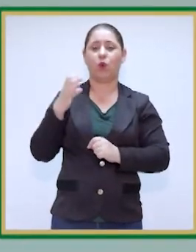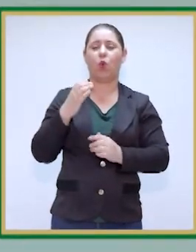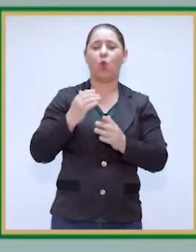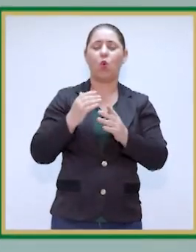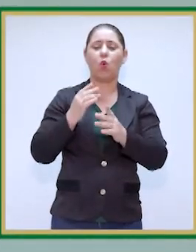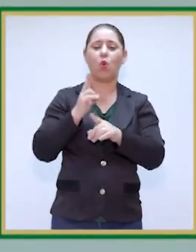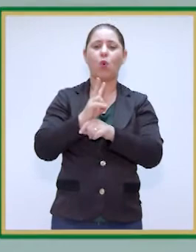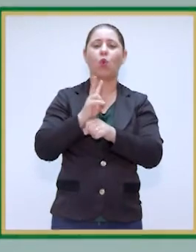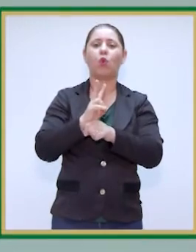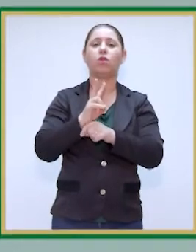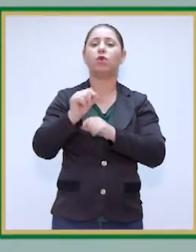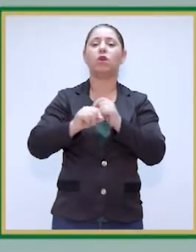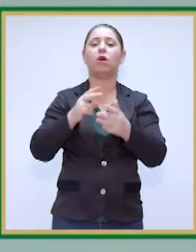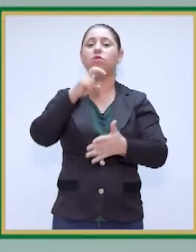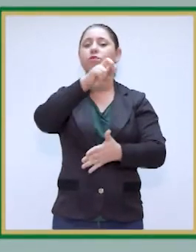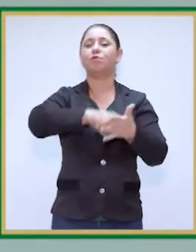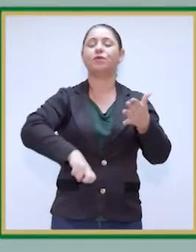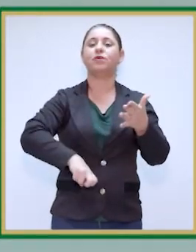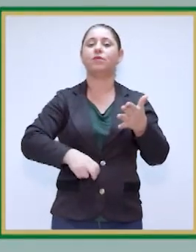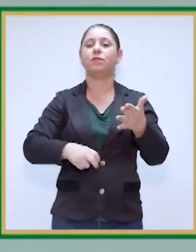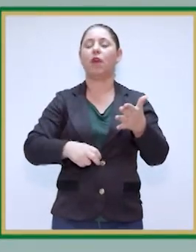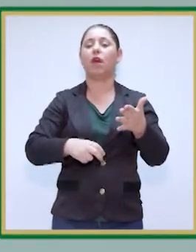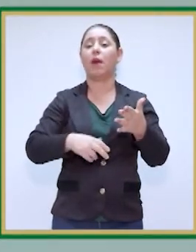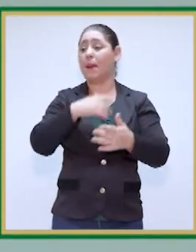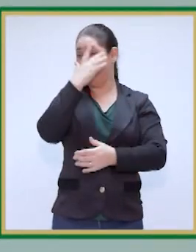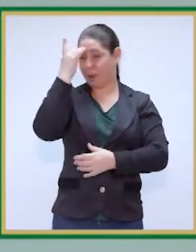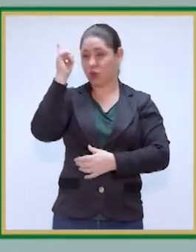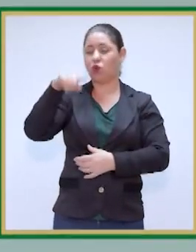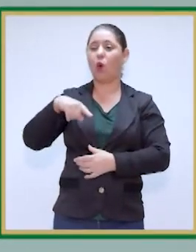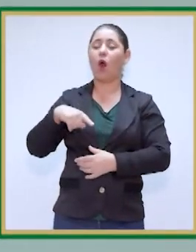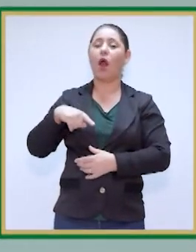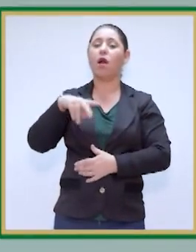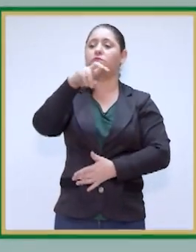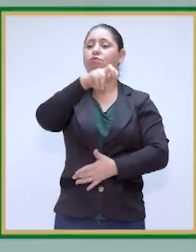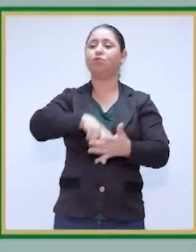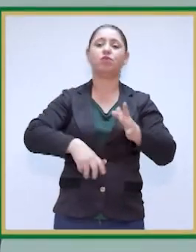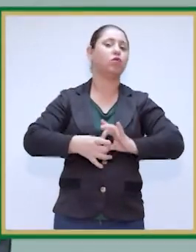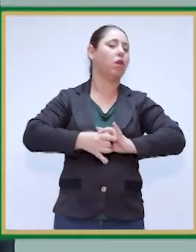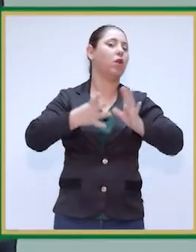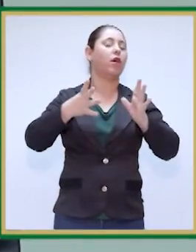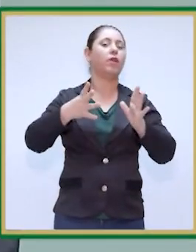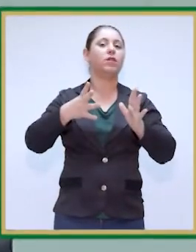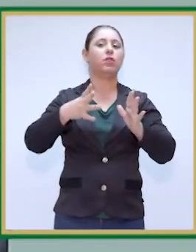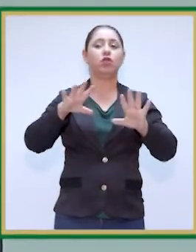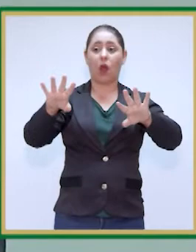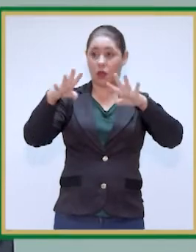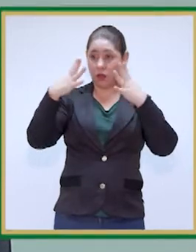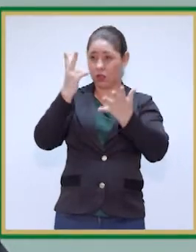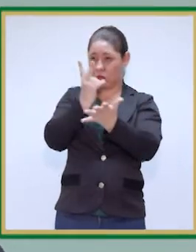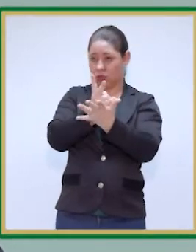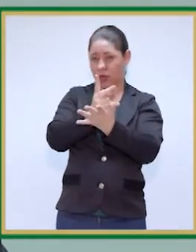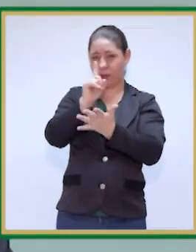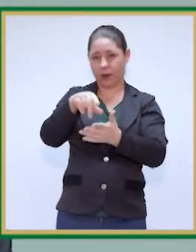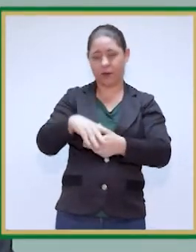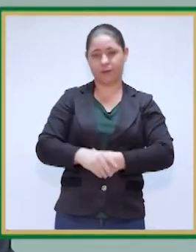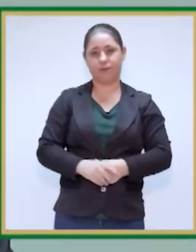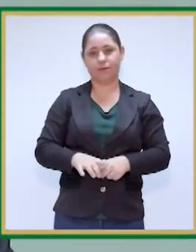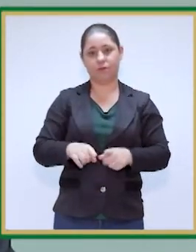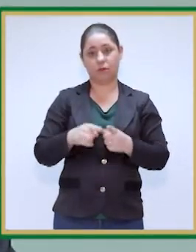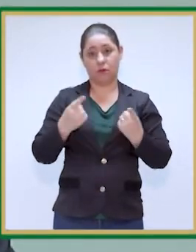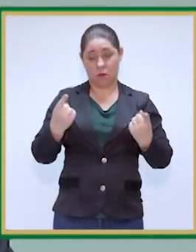criminal, que cuida até o momento da punição, ou melhor, da sentença. Se a pessoa é condenada ou absolvida. É isso que sempre me chamou a